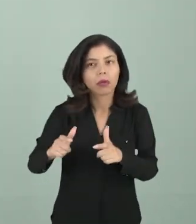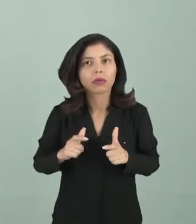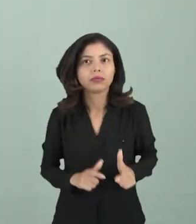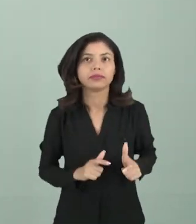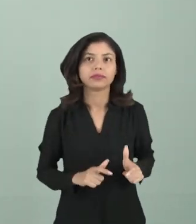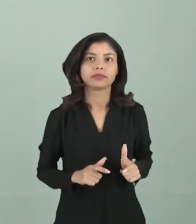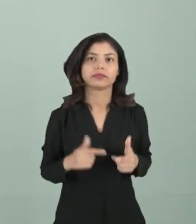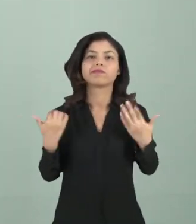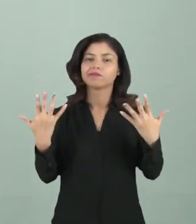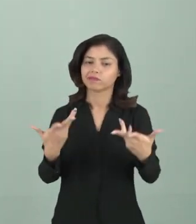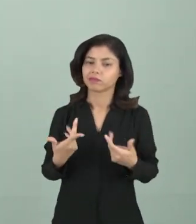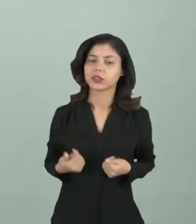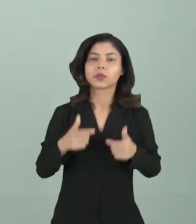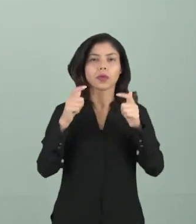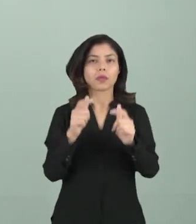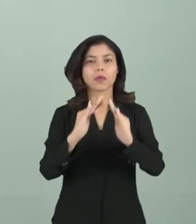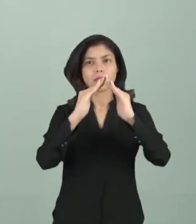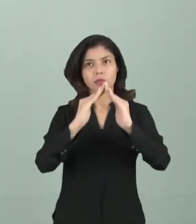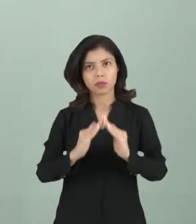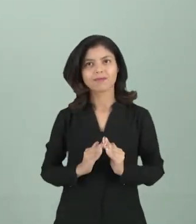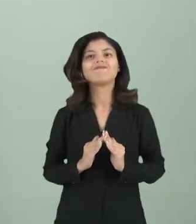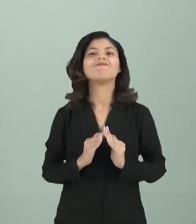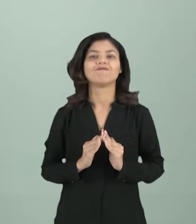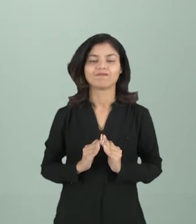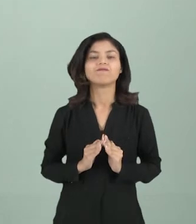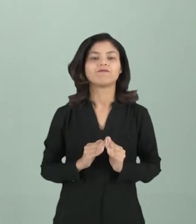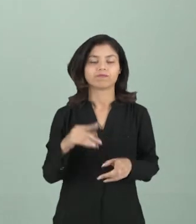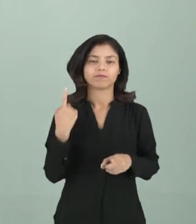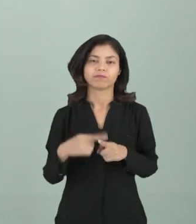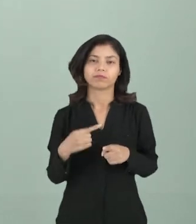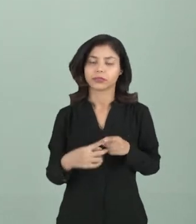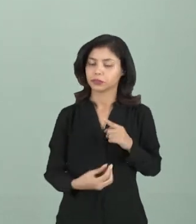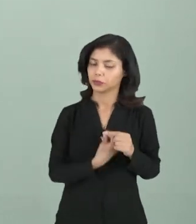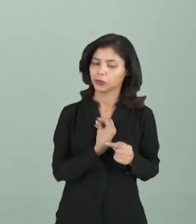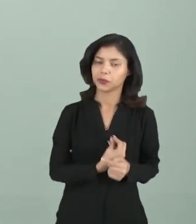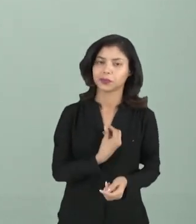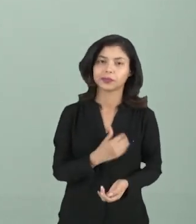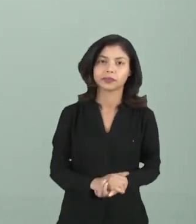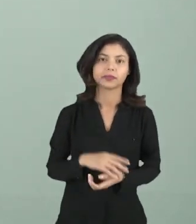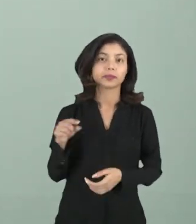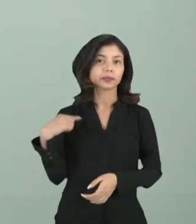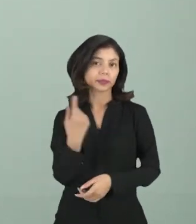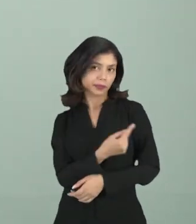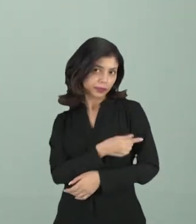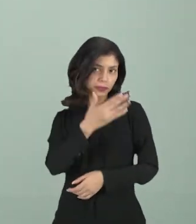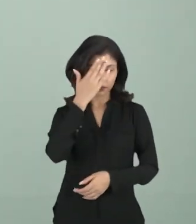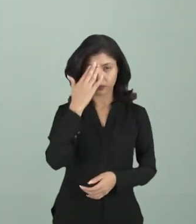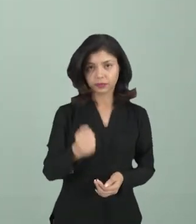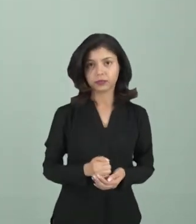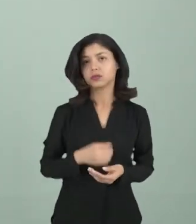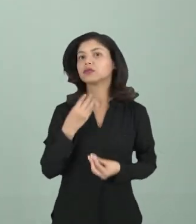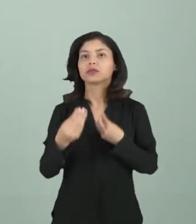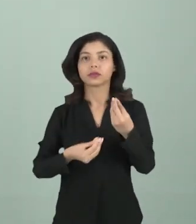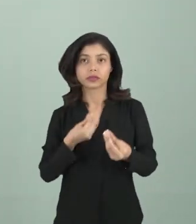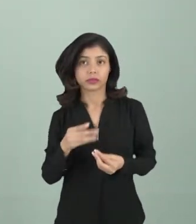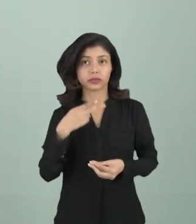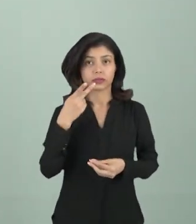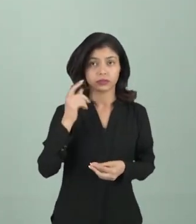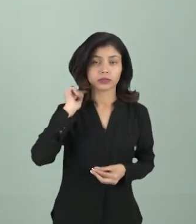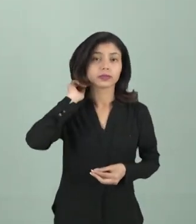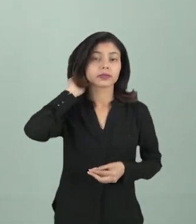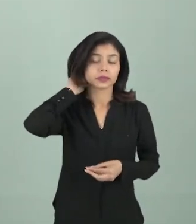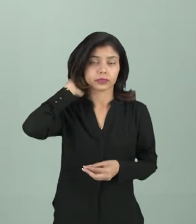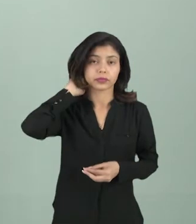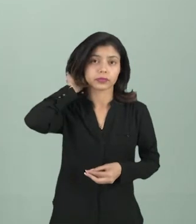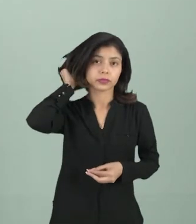digamos assim, habitacional salutar justamente para se viver. E nós sabemos, como foi dito agora há pouco,